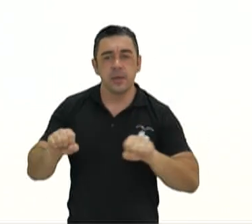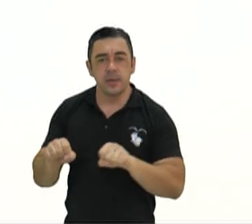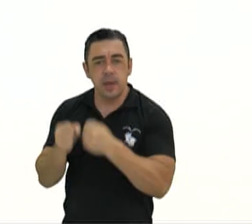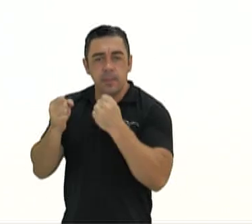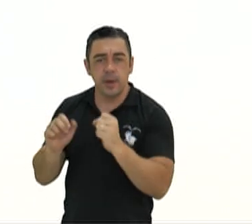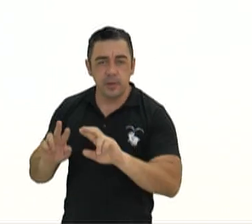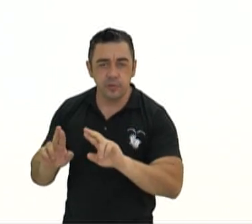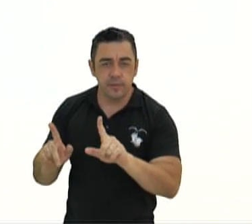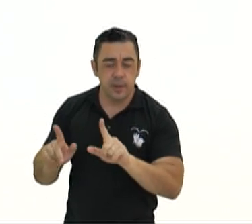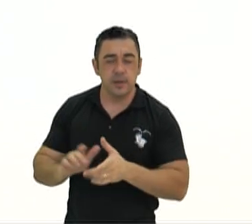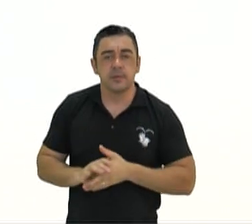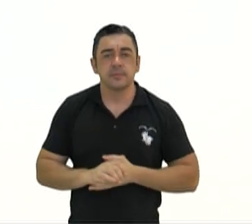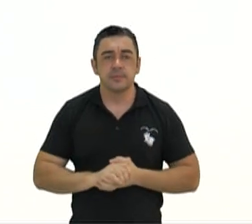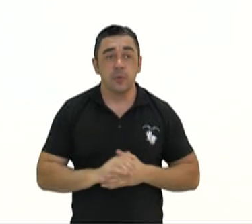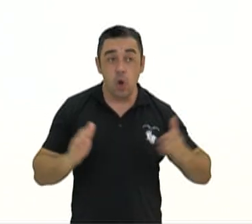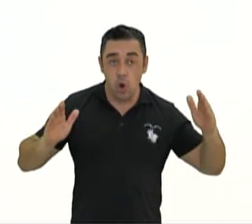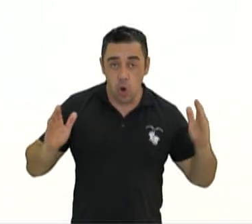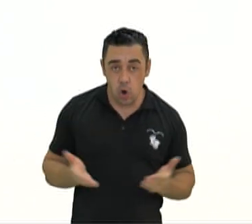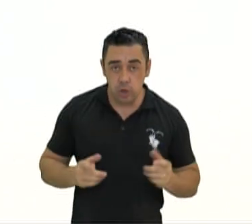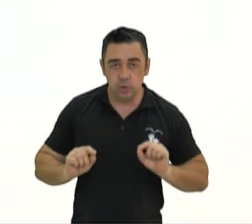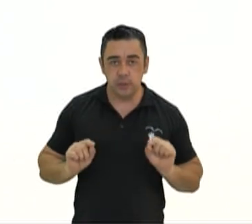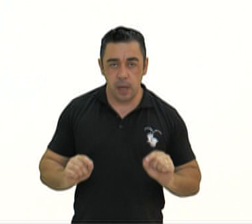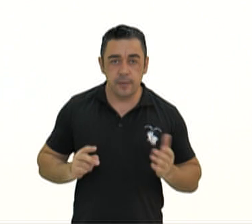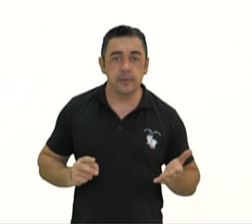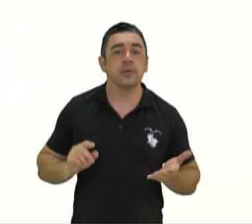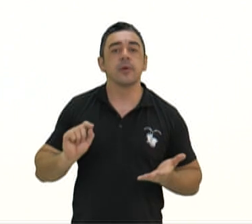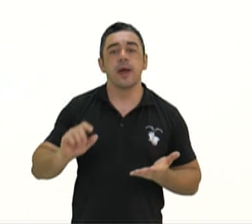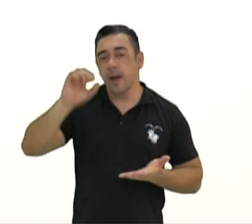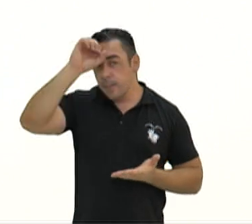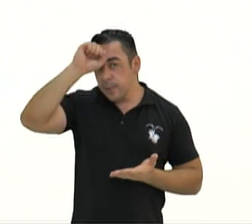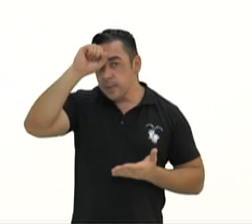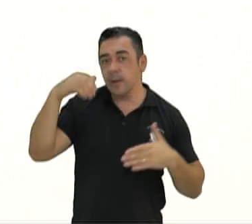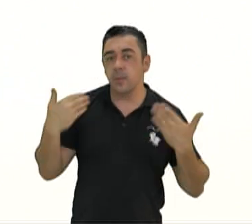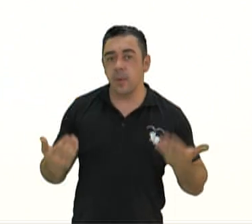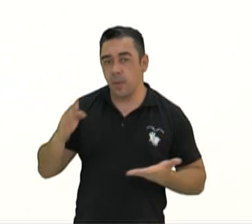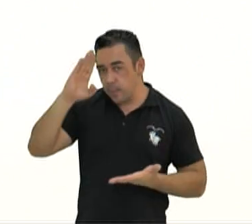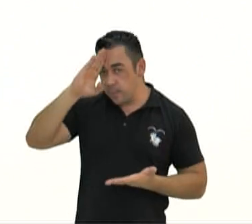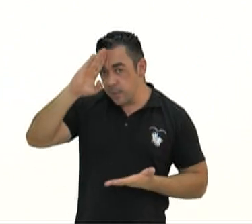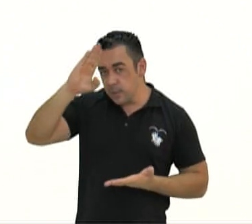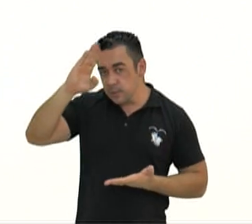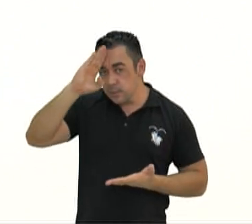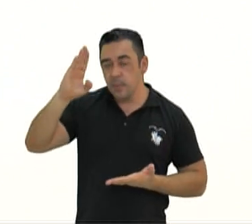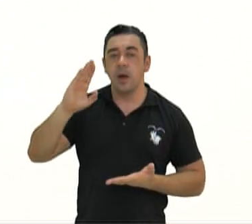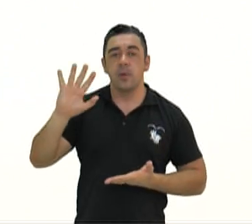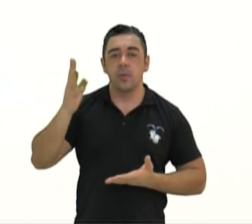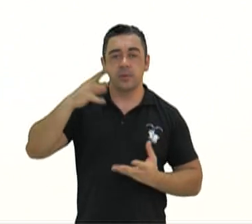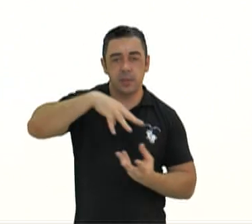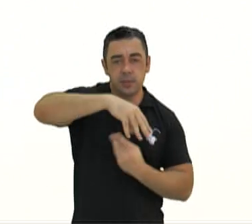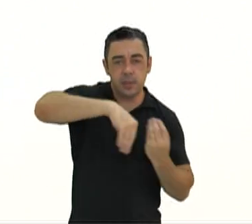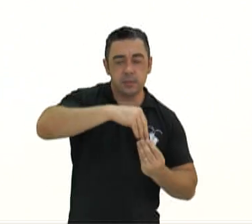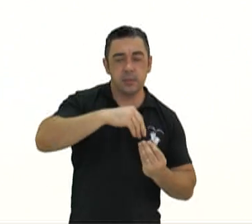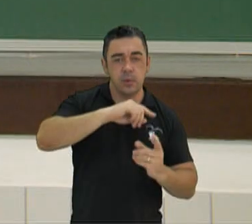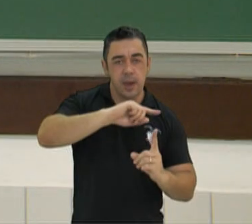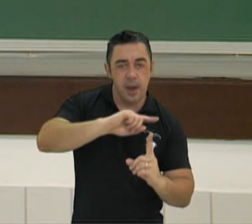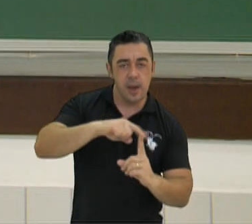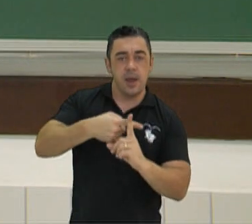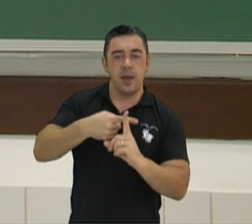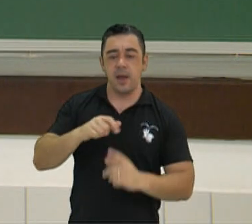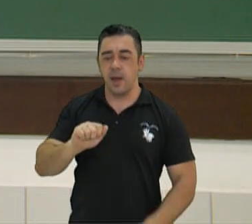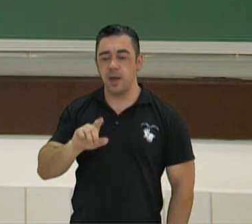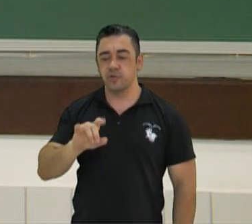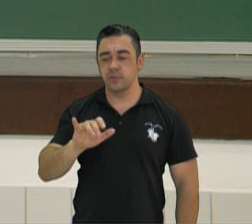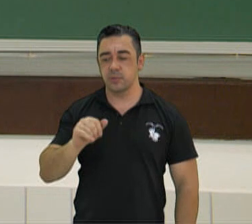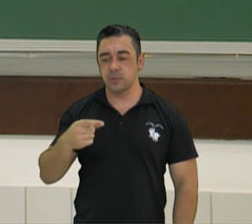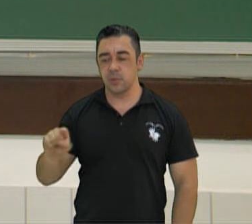cisão homolítica. Hoje nós vamos aprender quais são as principais reações de adição, o que é uma